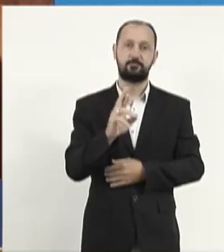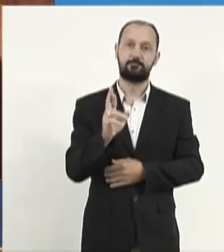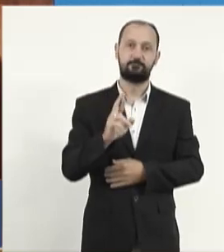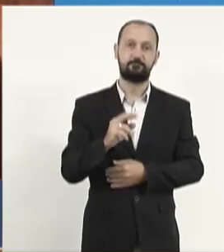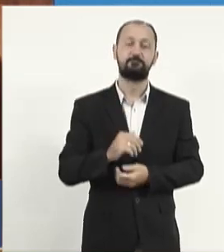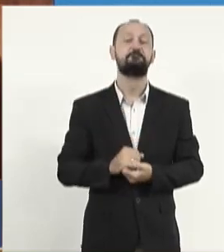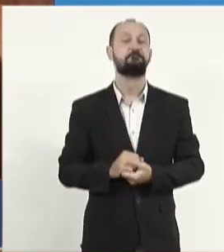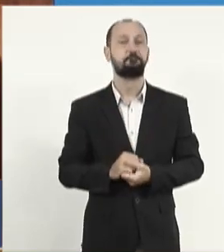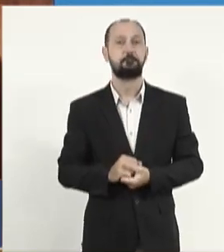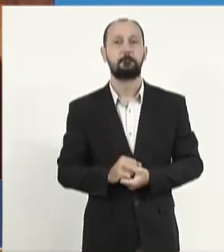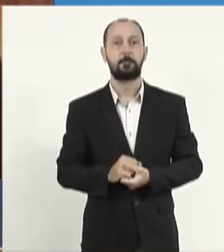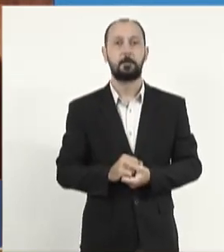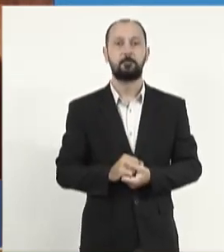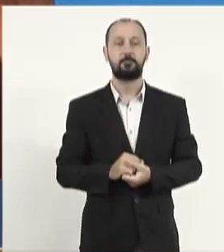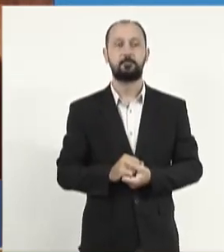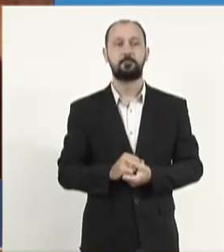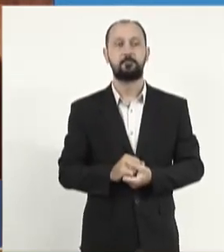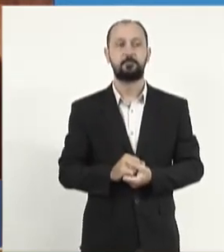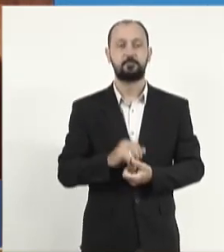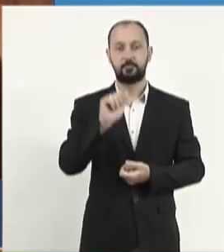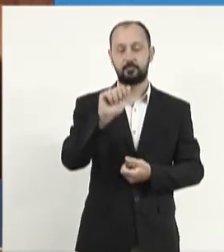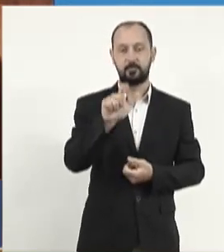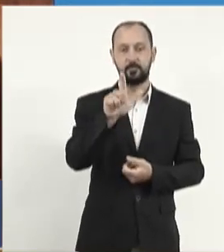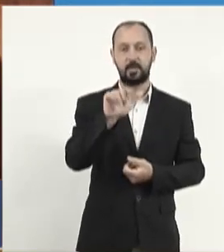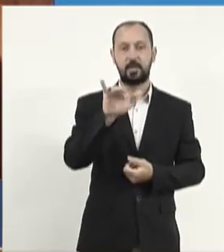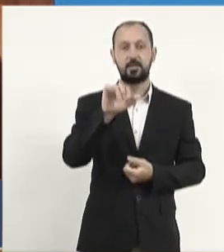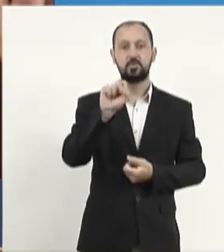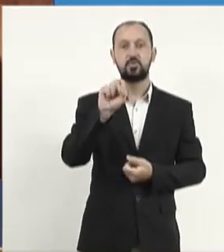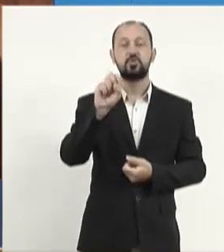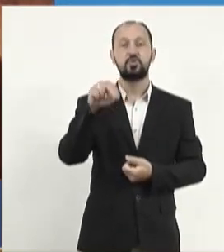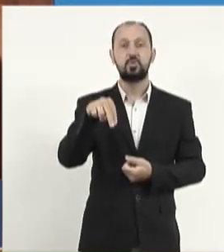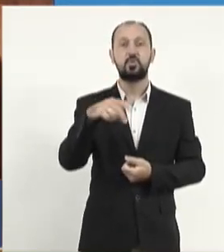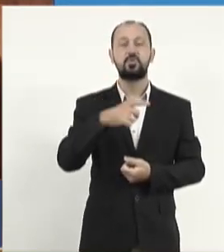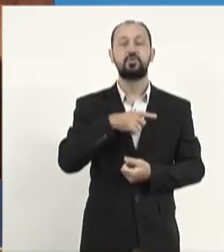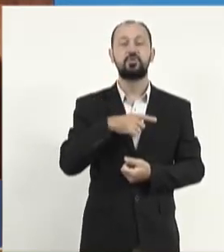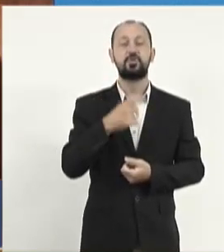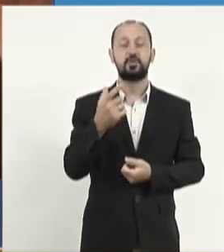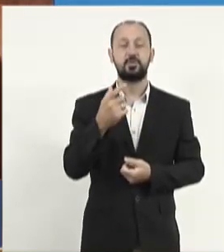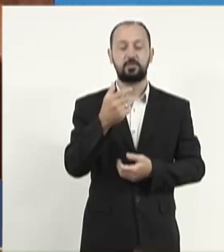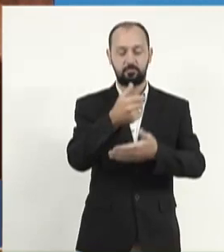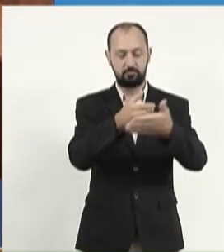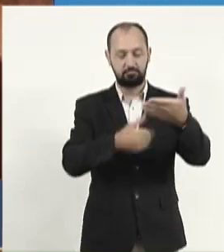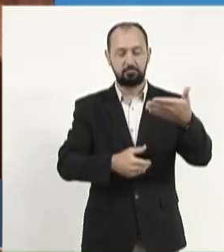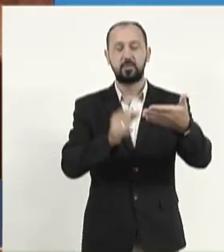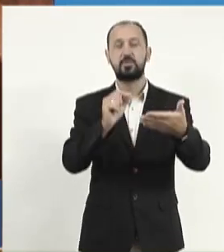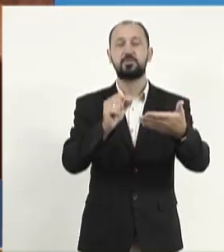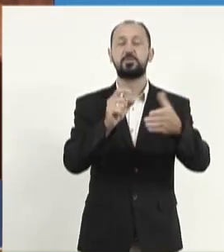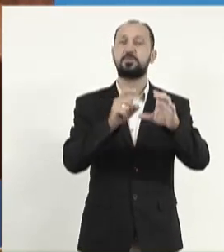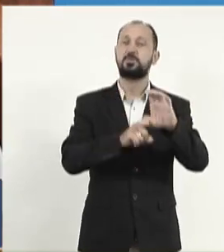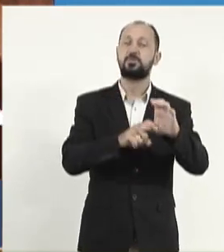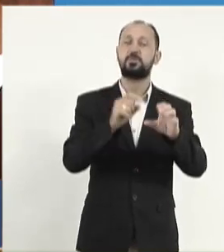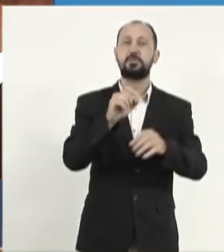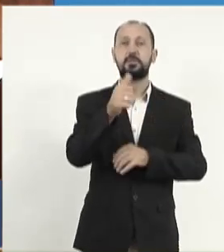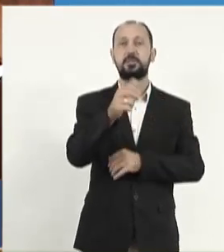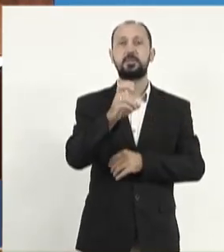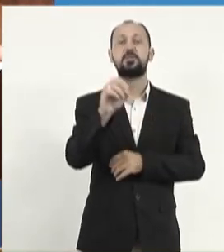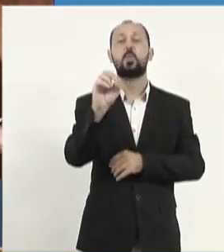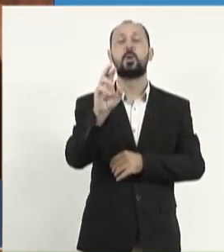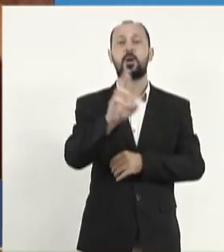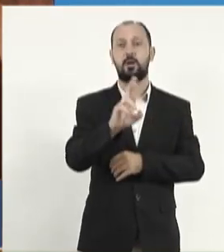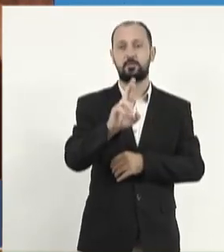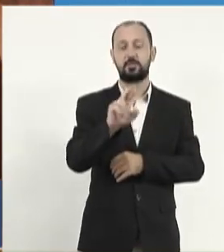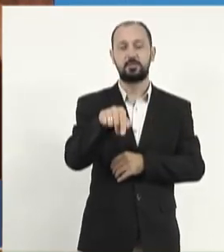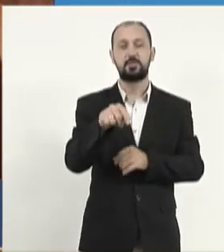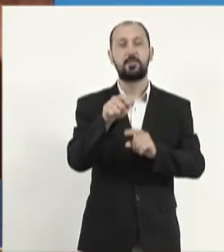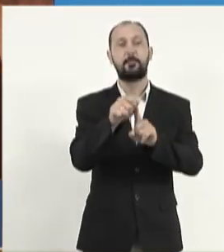R$1.400. O Alisson Muniz tinha uma conta de energia na média de R$150.